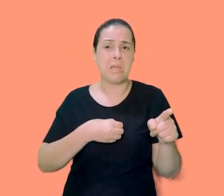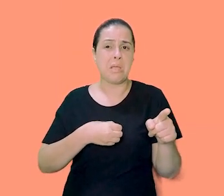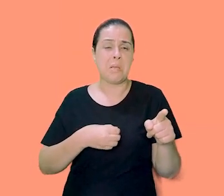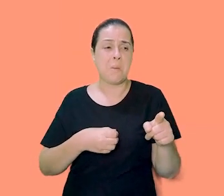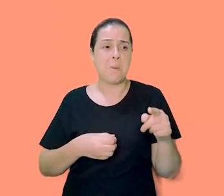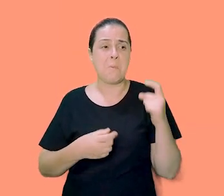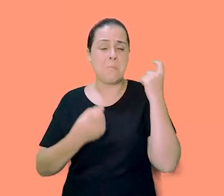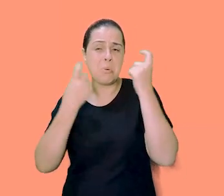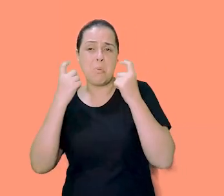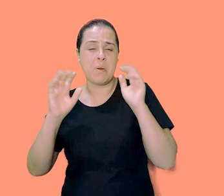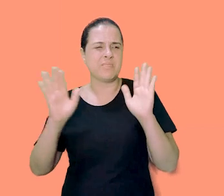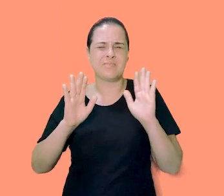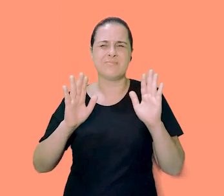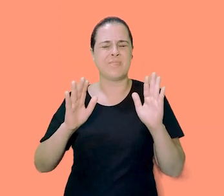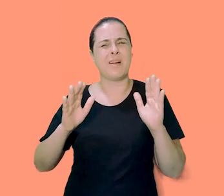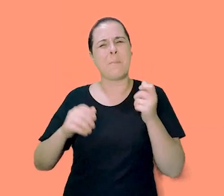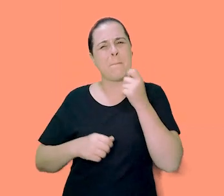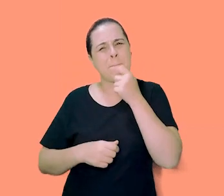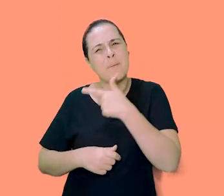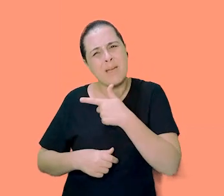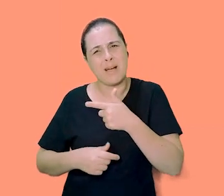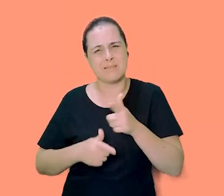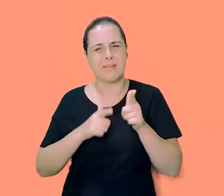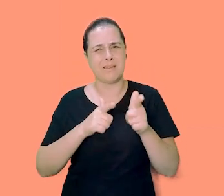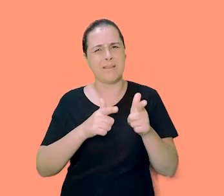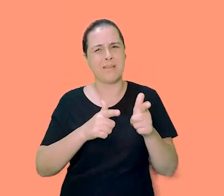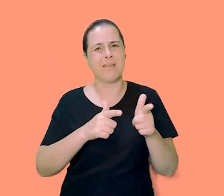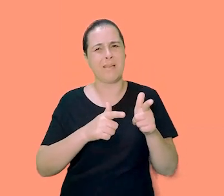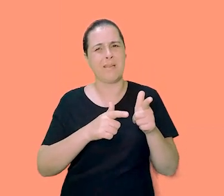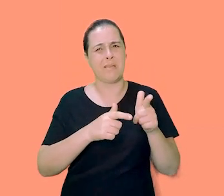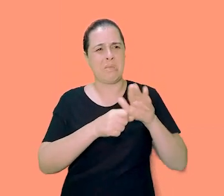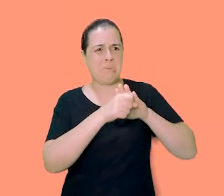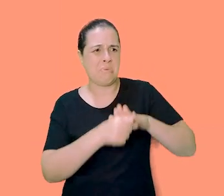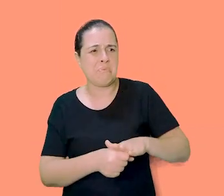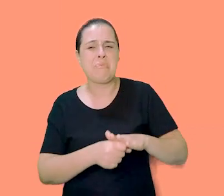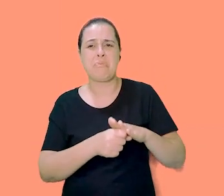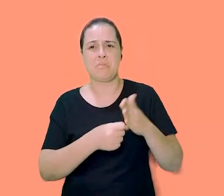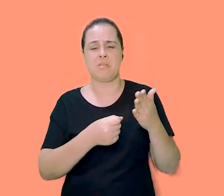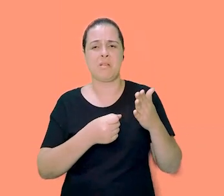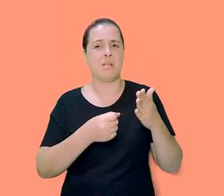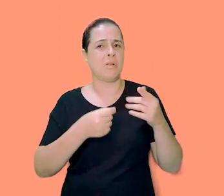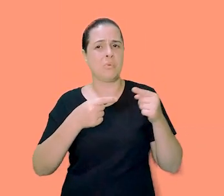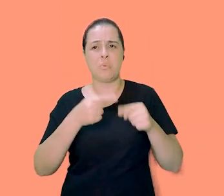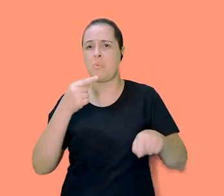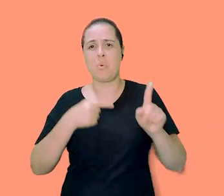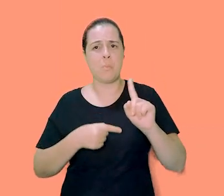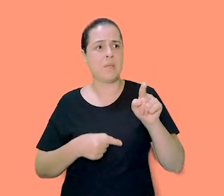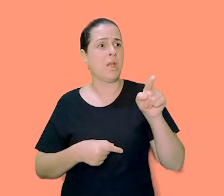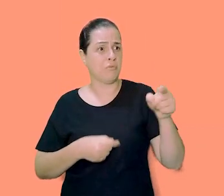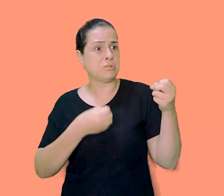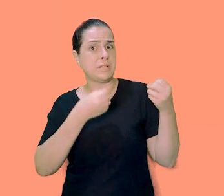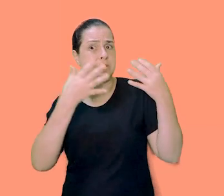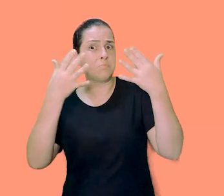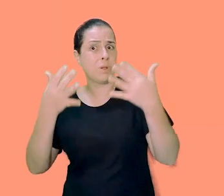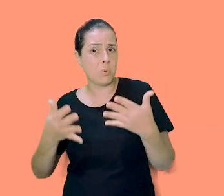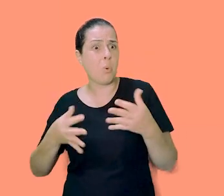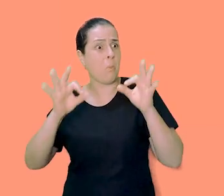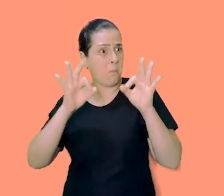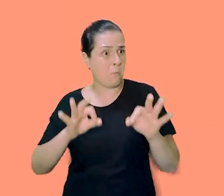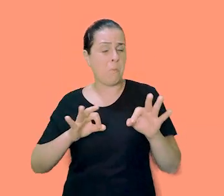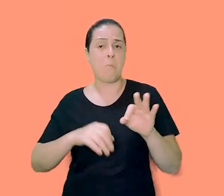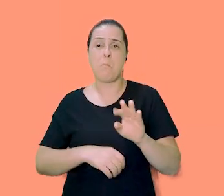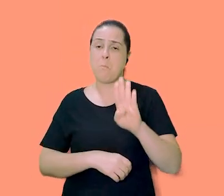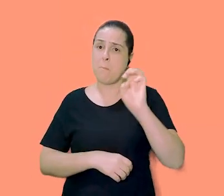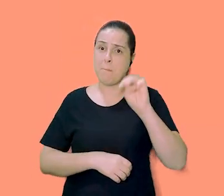é cabível mais, né? Enfim, porque a gente também não sabe o impacto que isso tem no outro. Você colocou muito bem, é uma